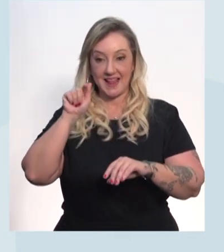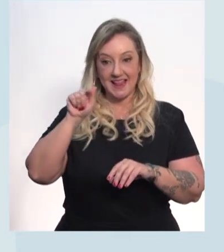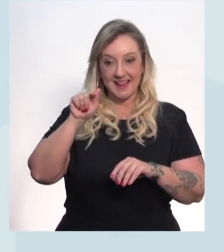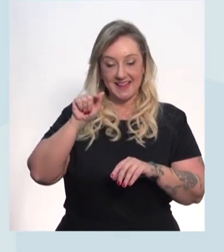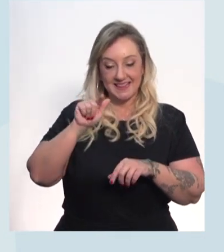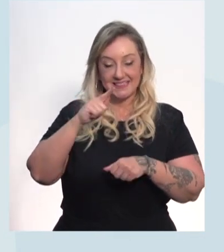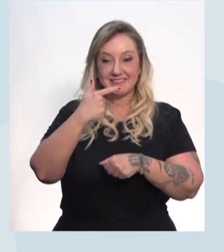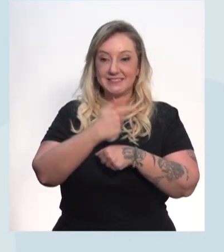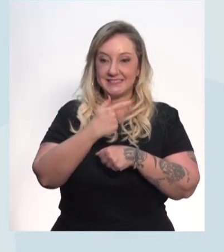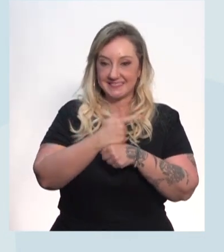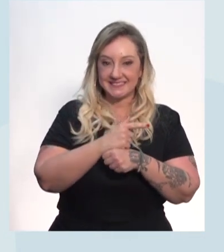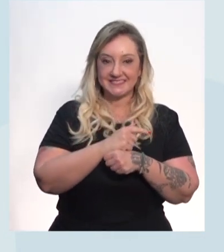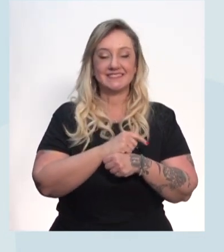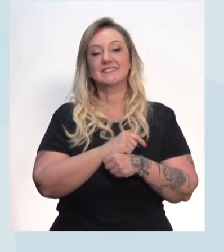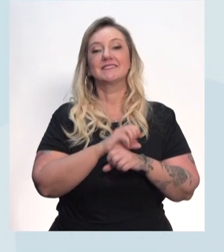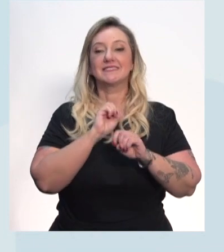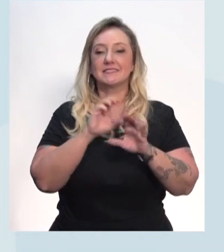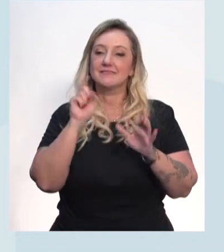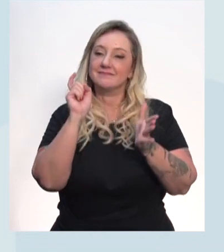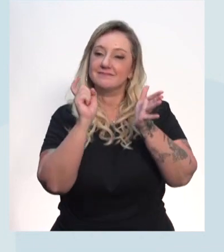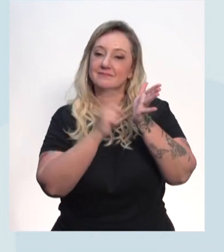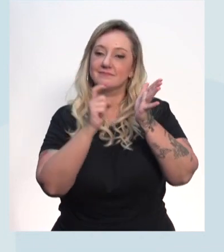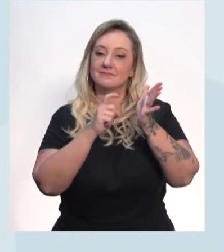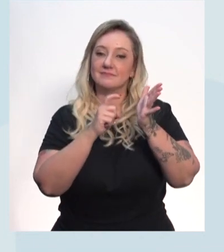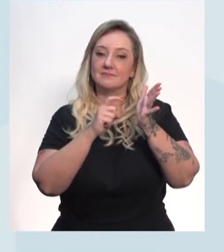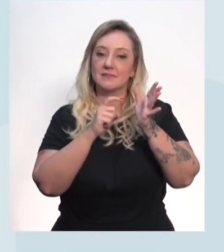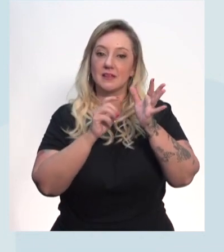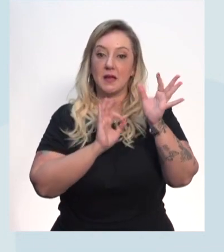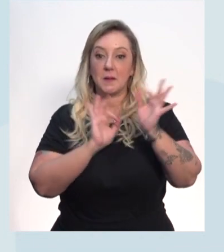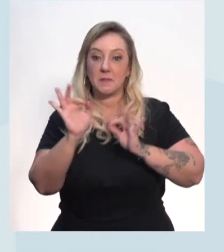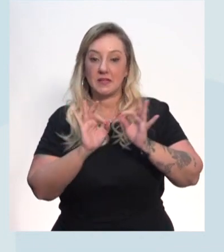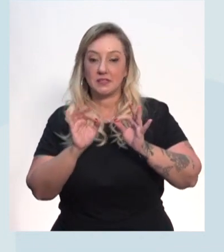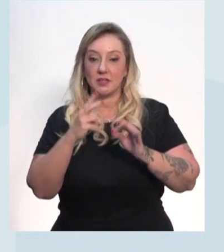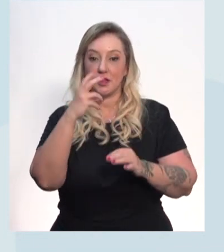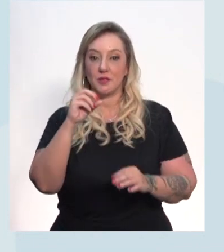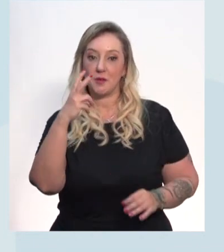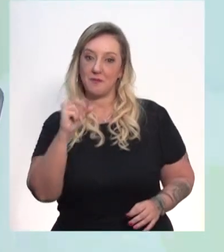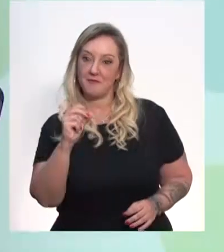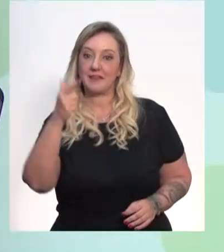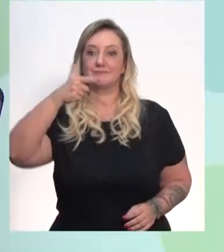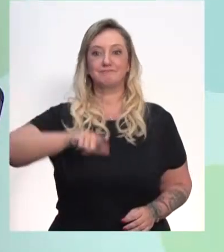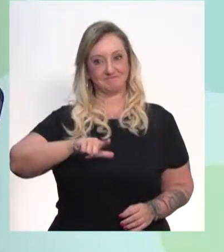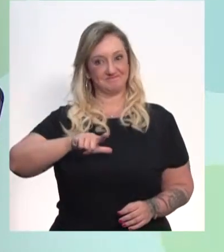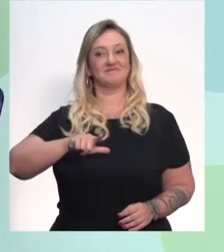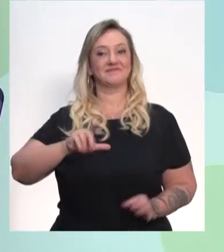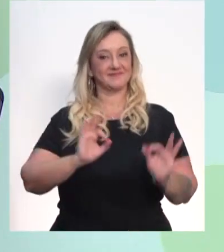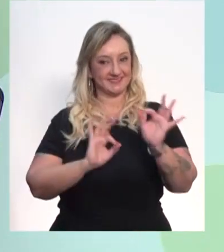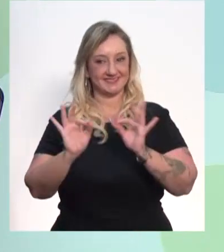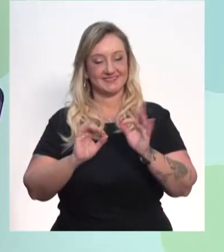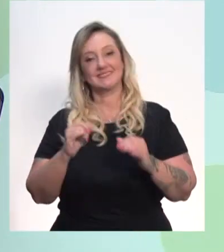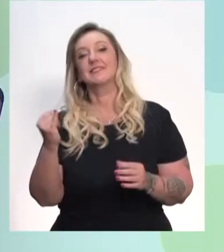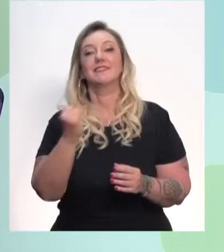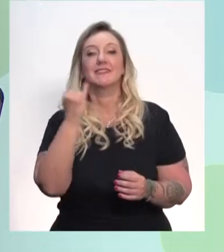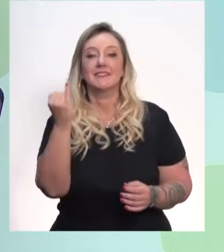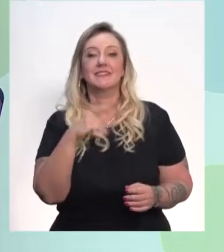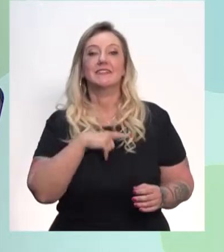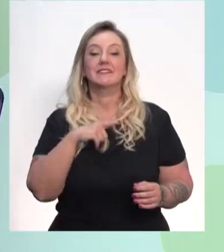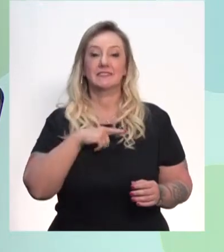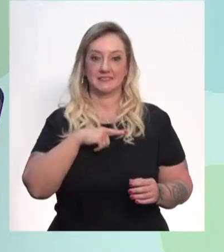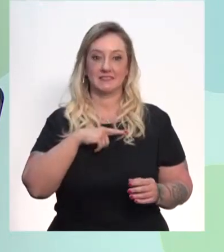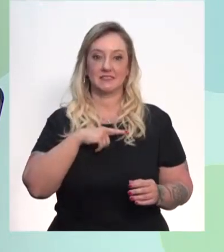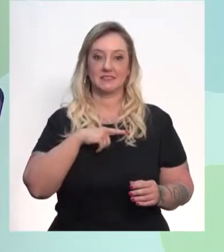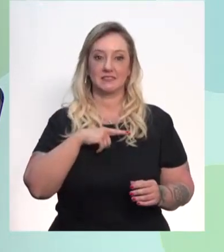tenha uma aprendizagem efetiva. E como o secretário sempre diz, e a Vivi disse ontem, que a gente não deixe ninguém